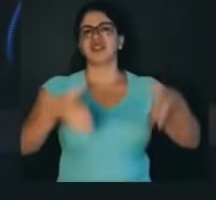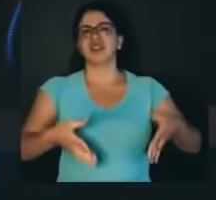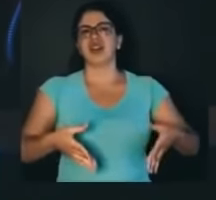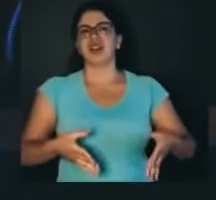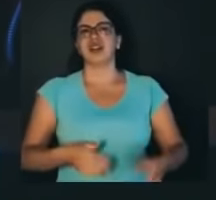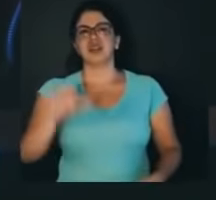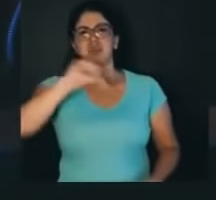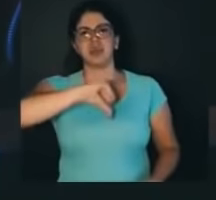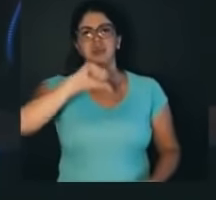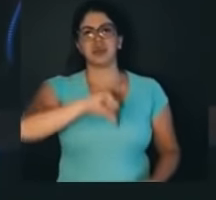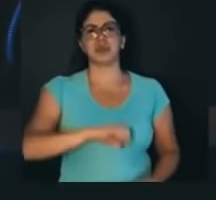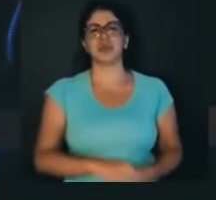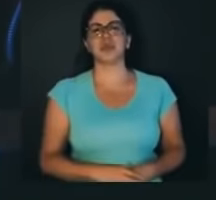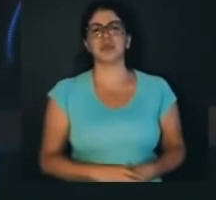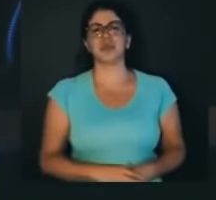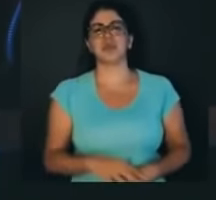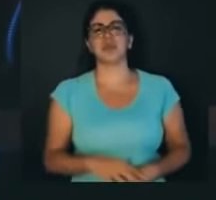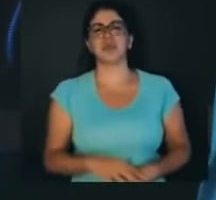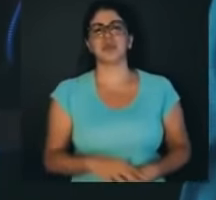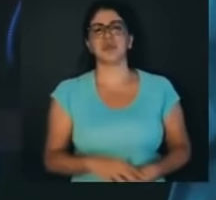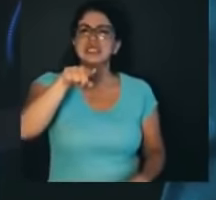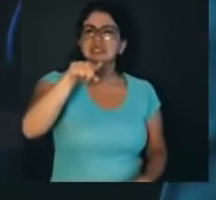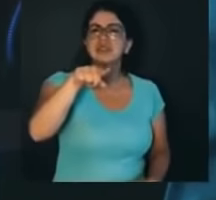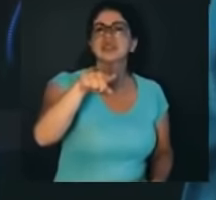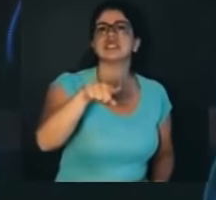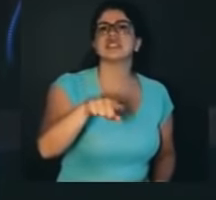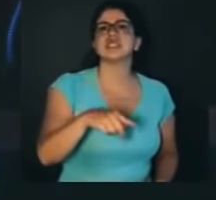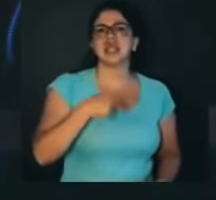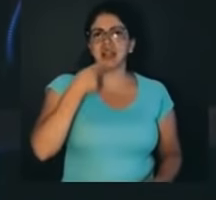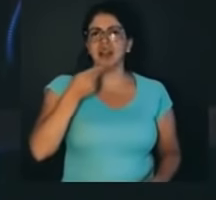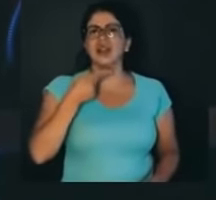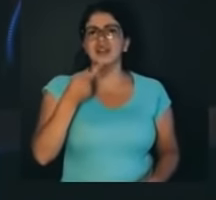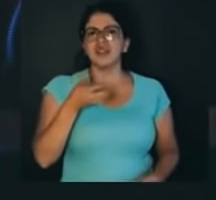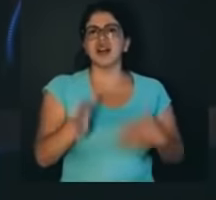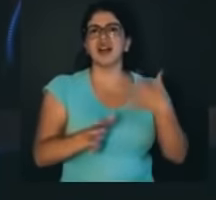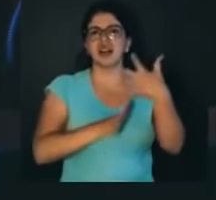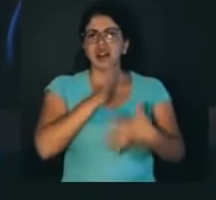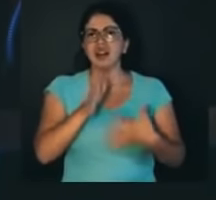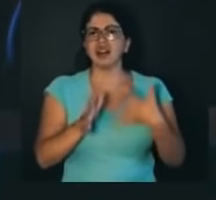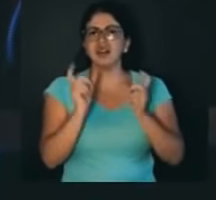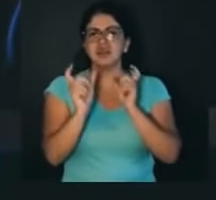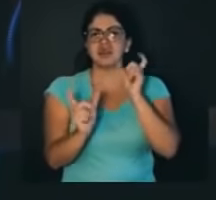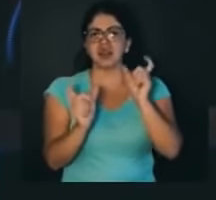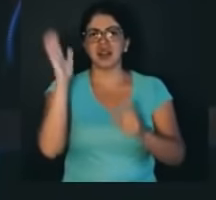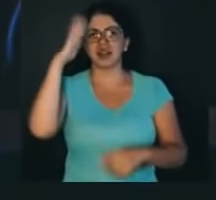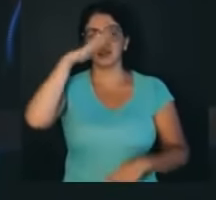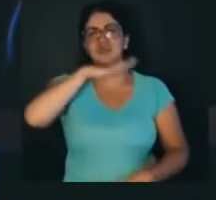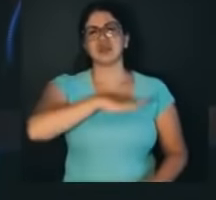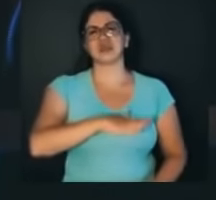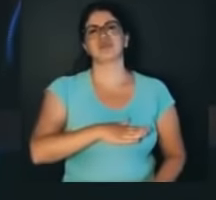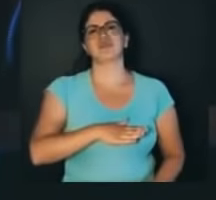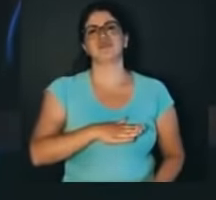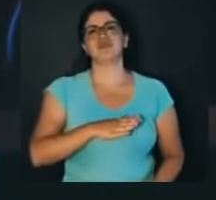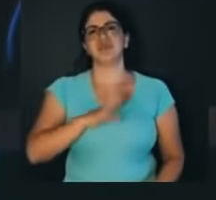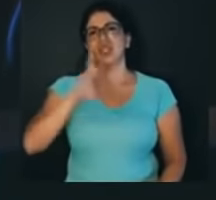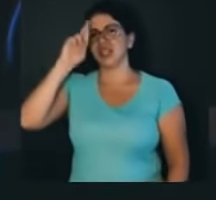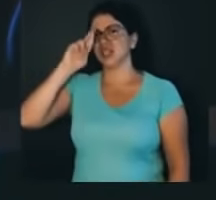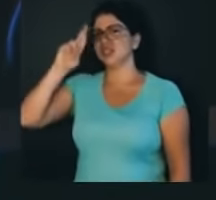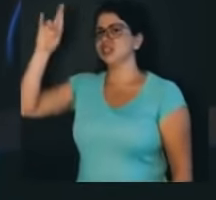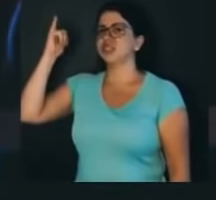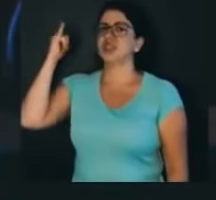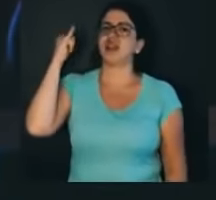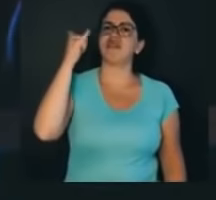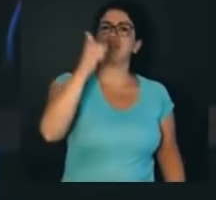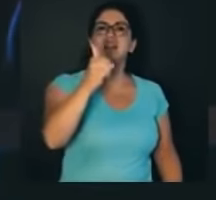outros. A palavra do Senhor para você nessa noite é: pare hoje